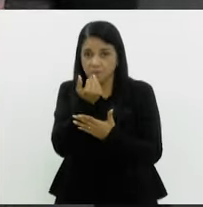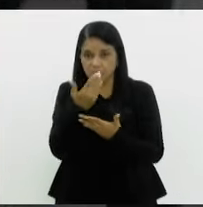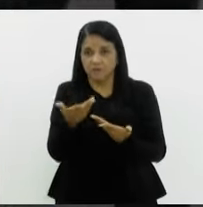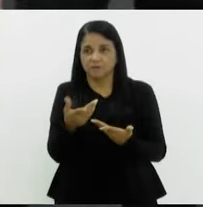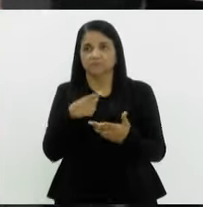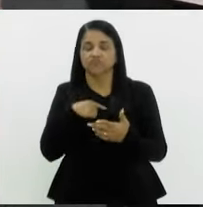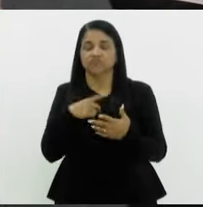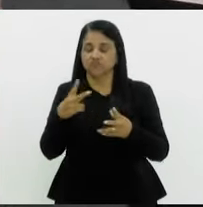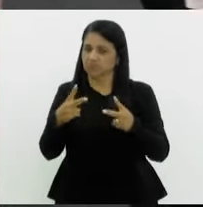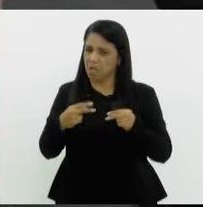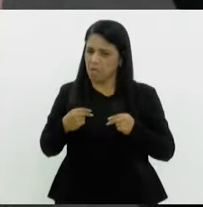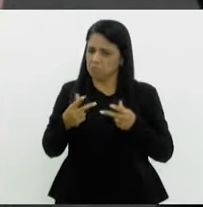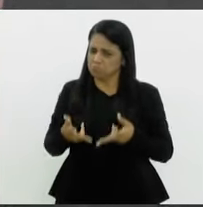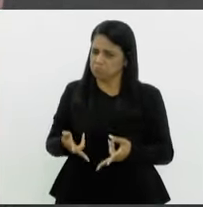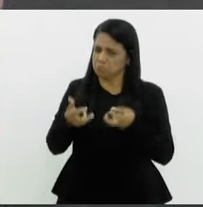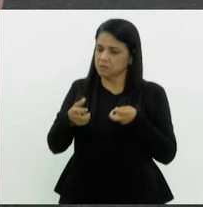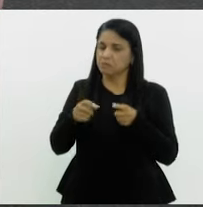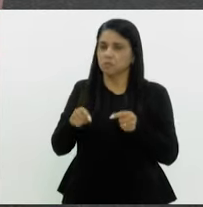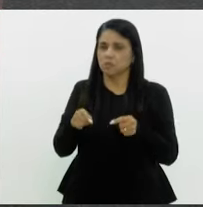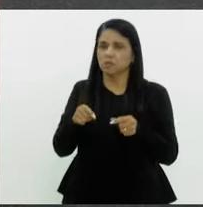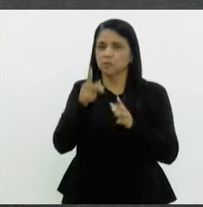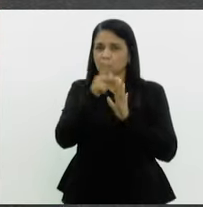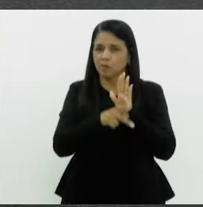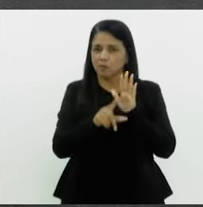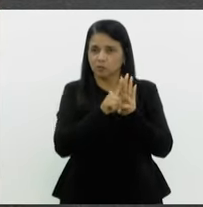nesse seu projeto, ainda mais